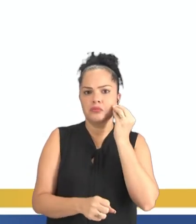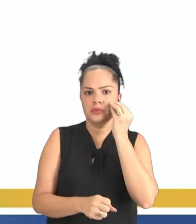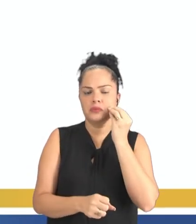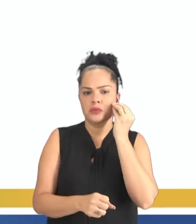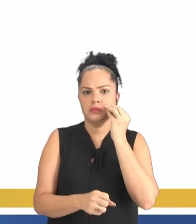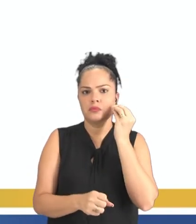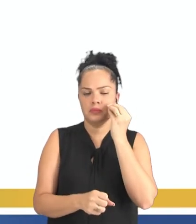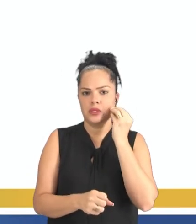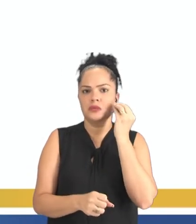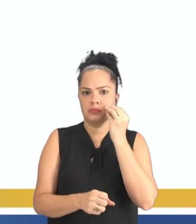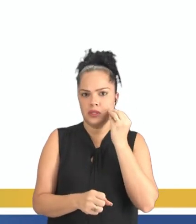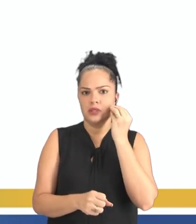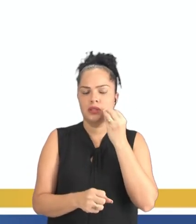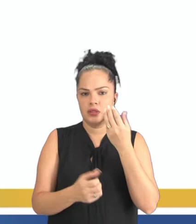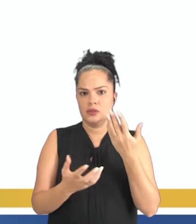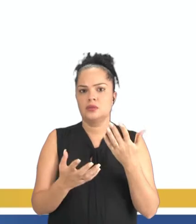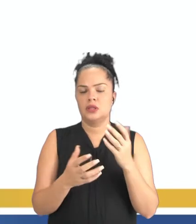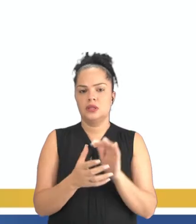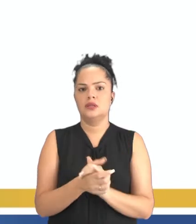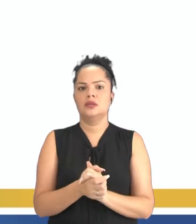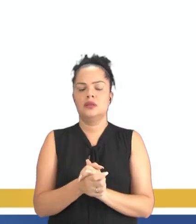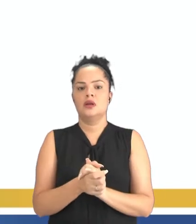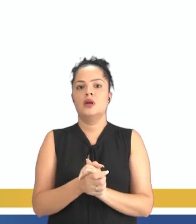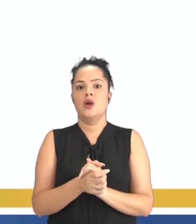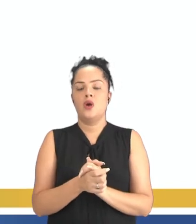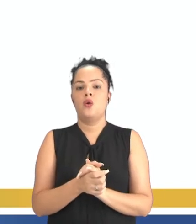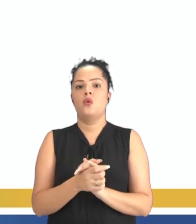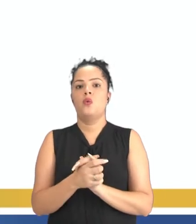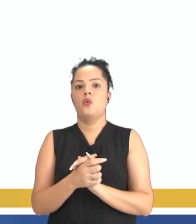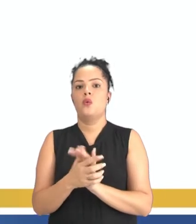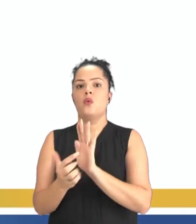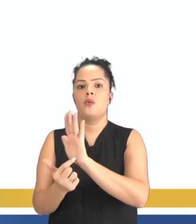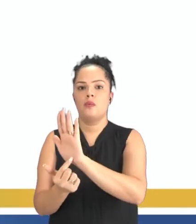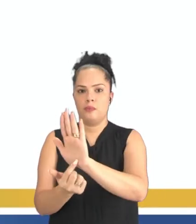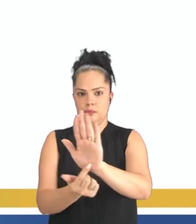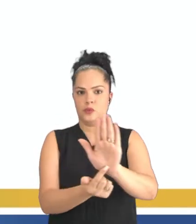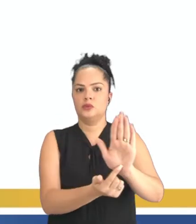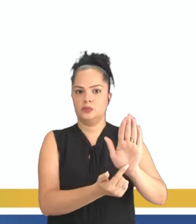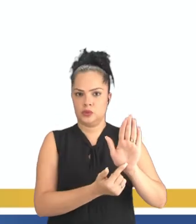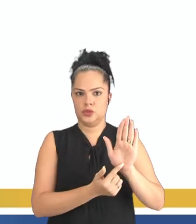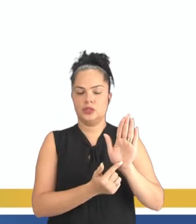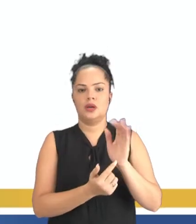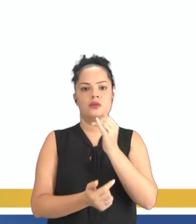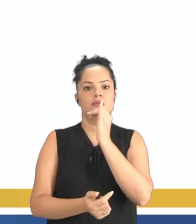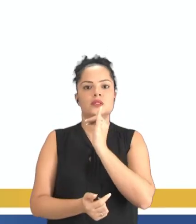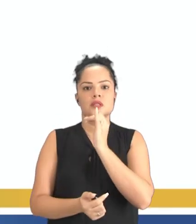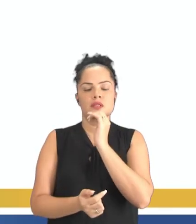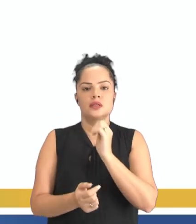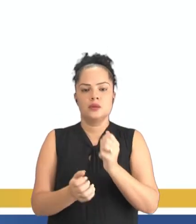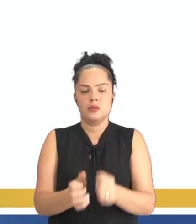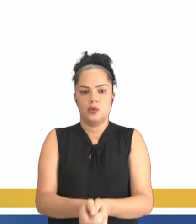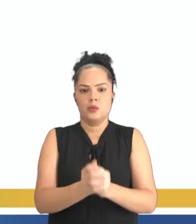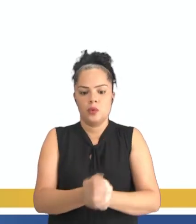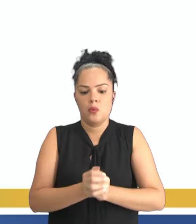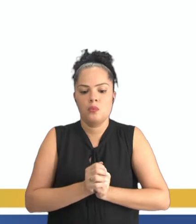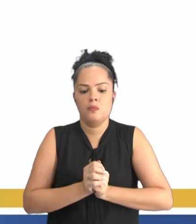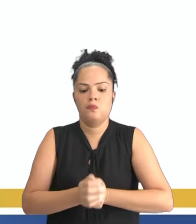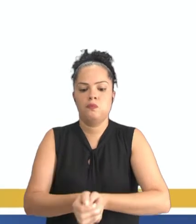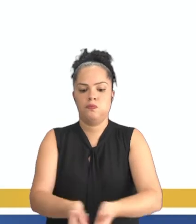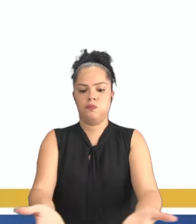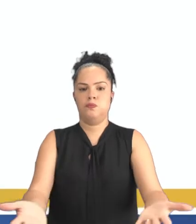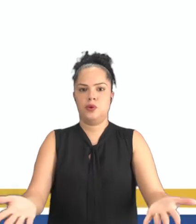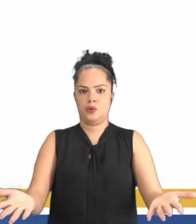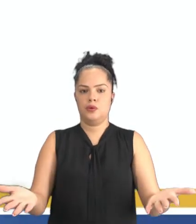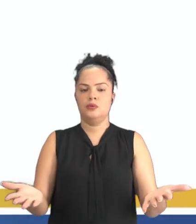é denominado, um ponto amostral. Usando o exemplo de um dado lançado, o lado que cairá